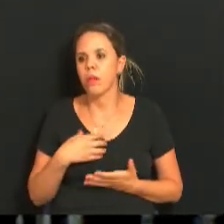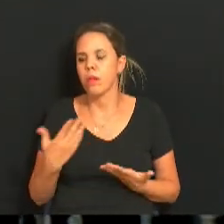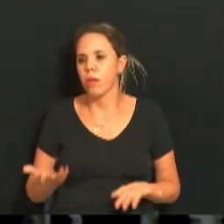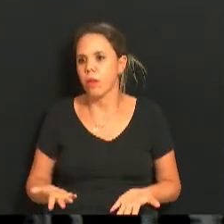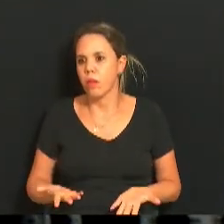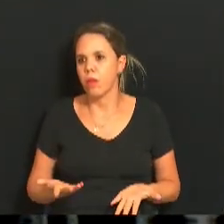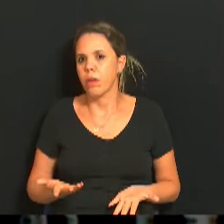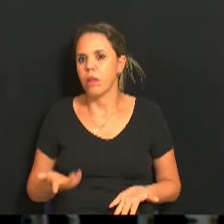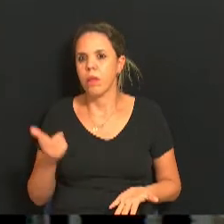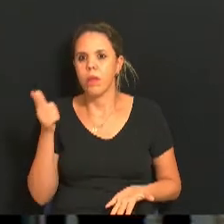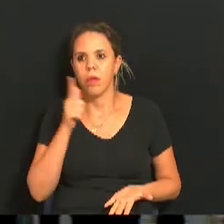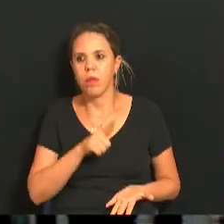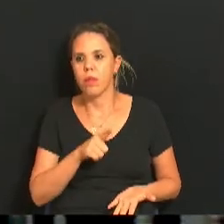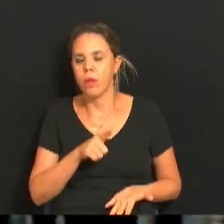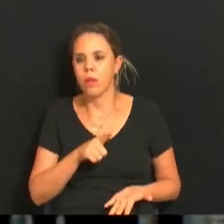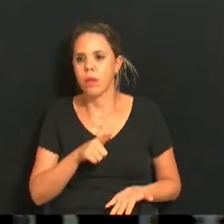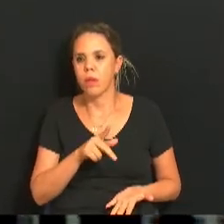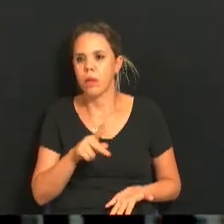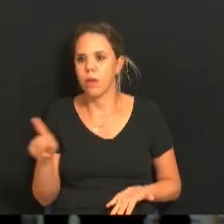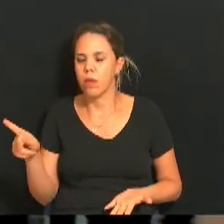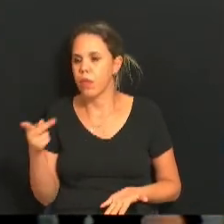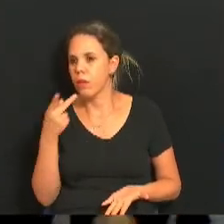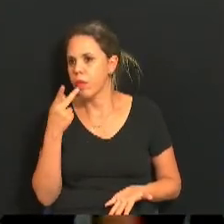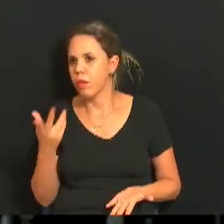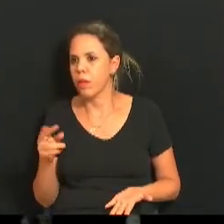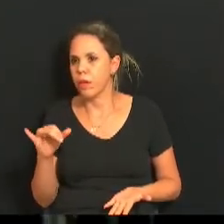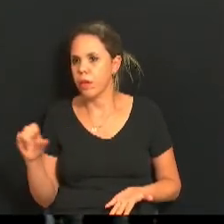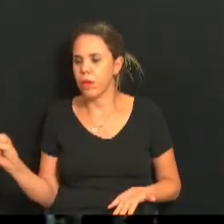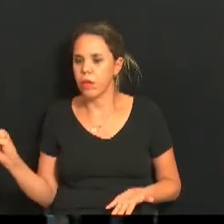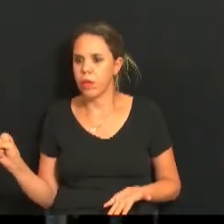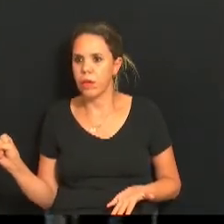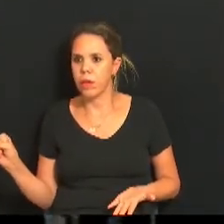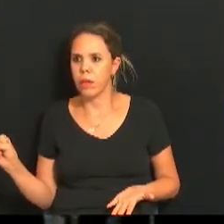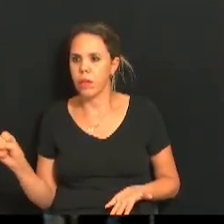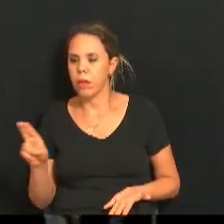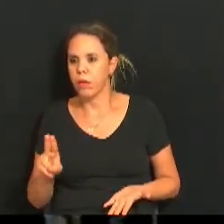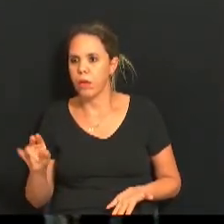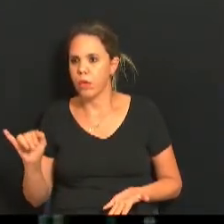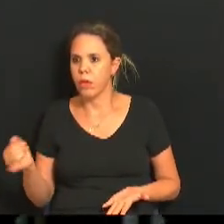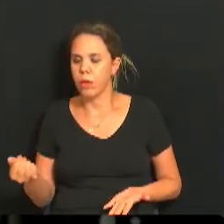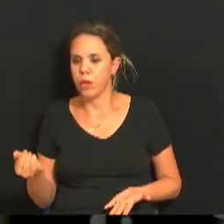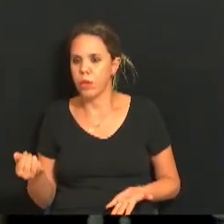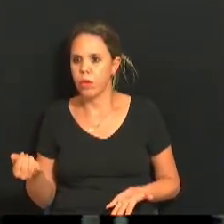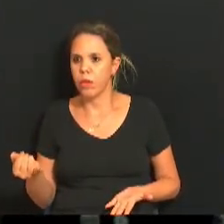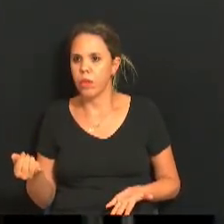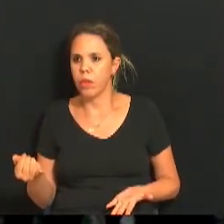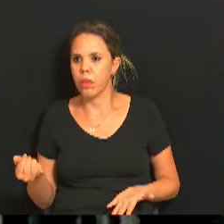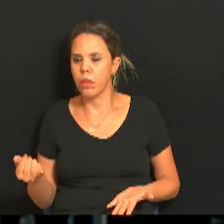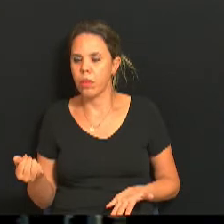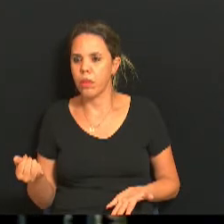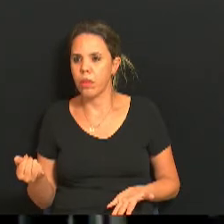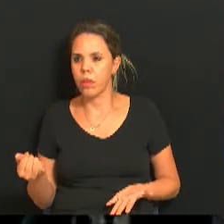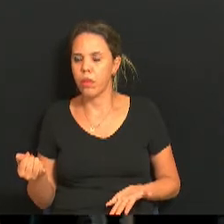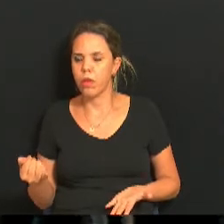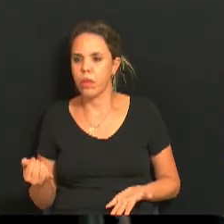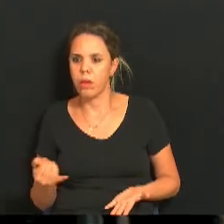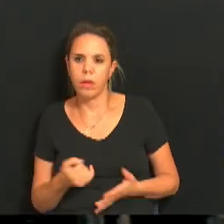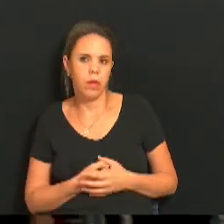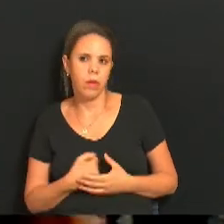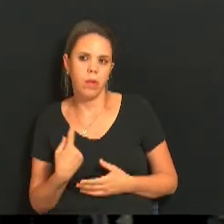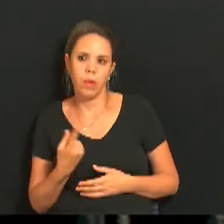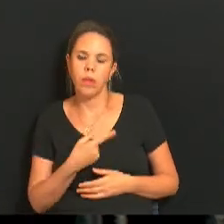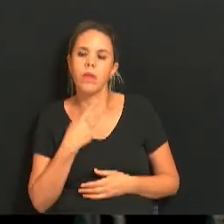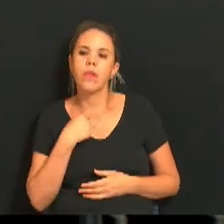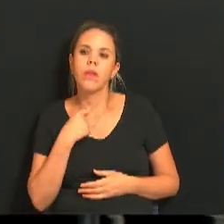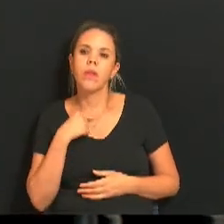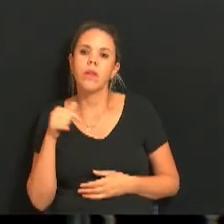gente também conseguir como presidente bem colocou nisso tanto darão uso para os dentes estão tomados né porque a gente nosso